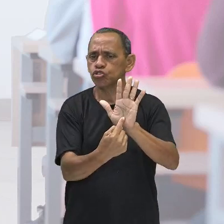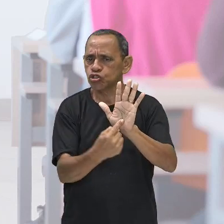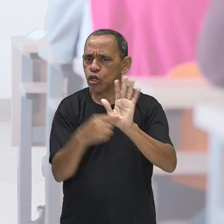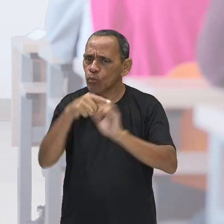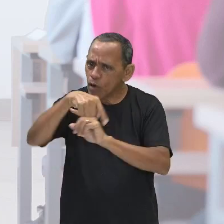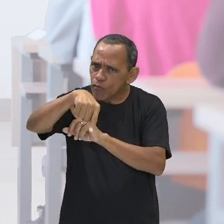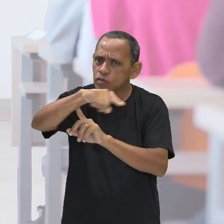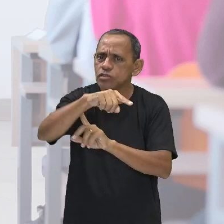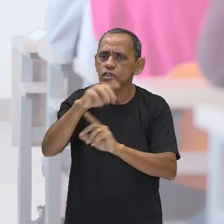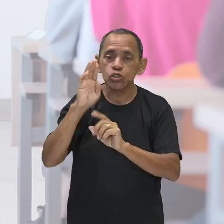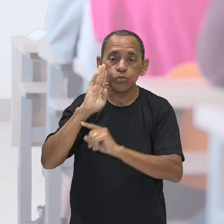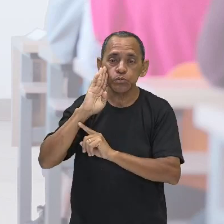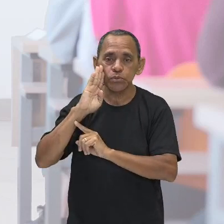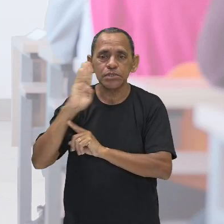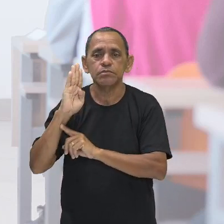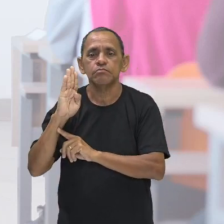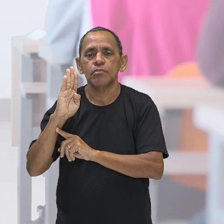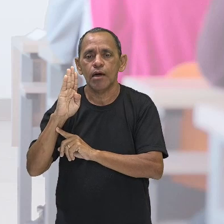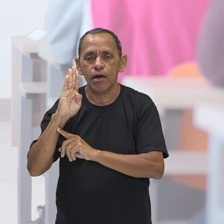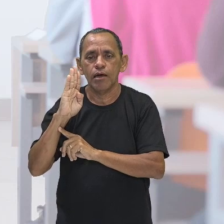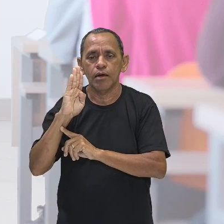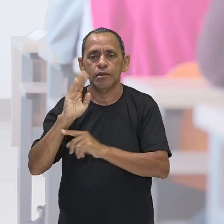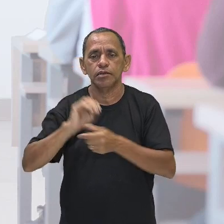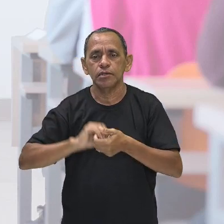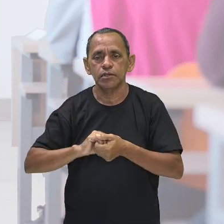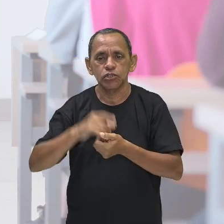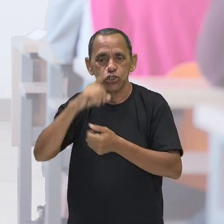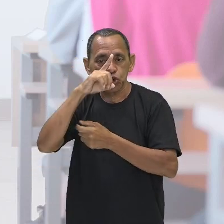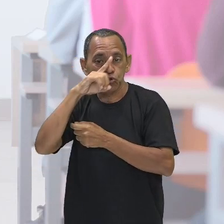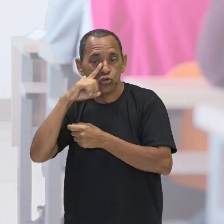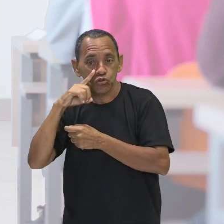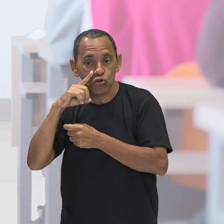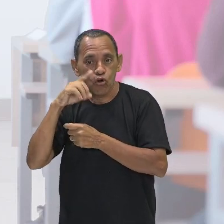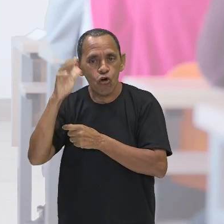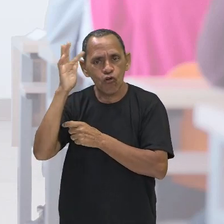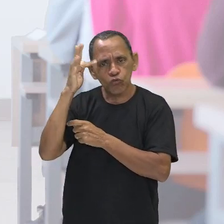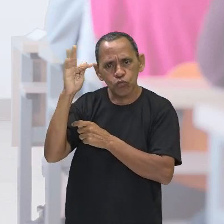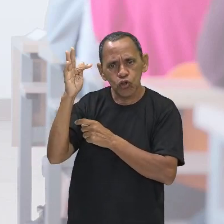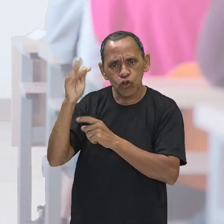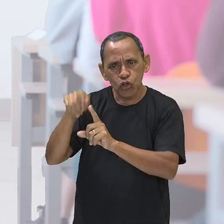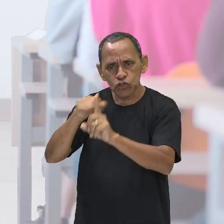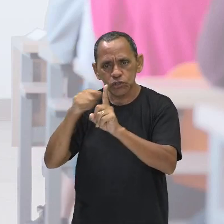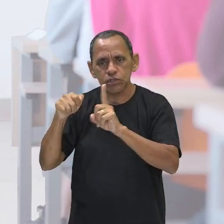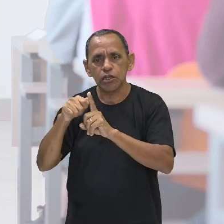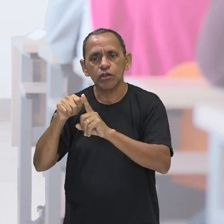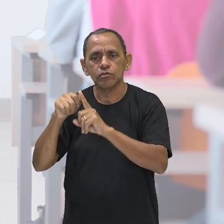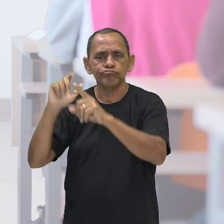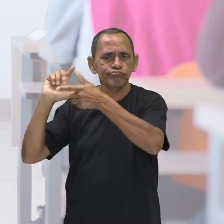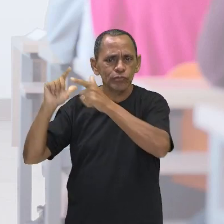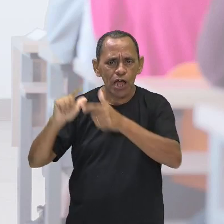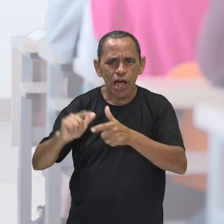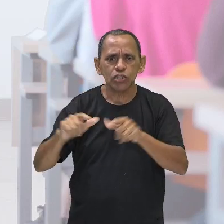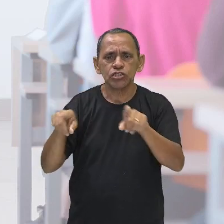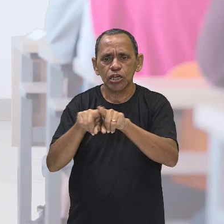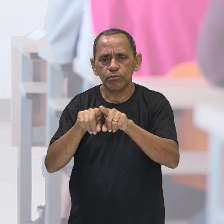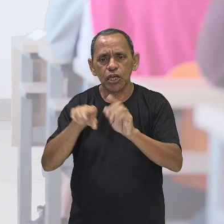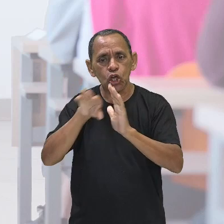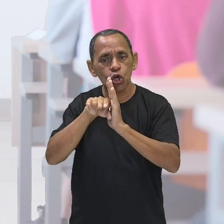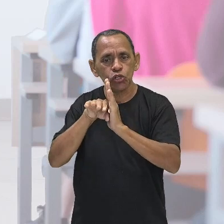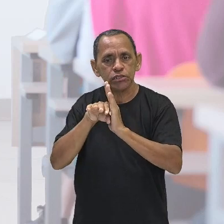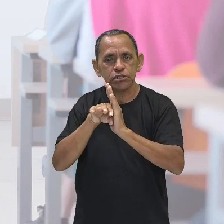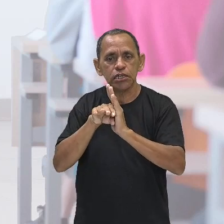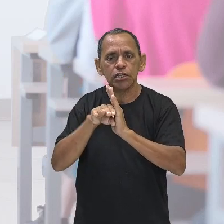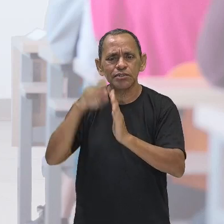os principais de Emile Durkheim, que é um sociólogo clássico. São conceitos